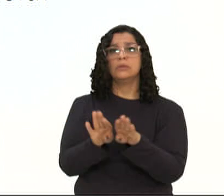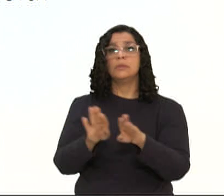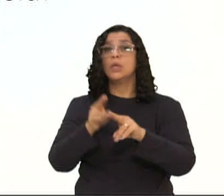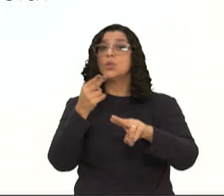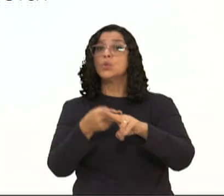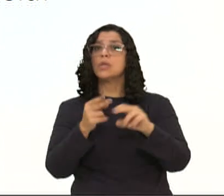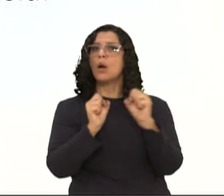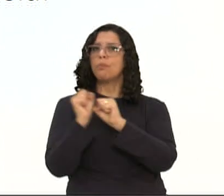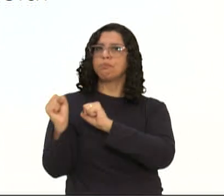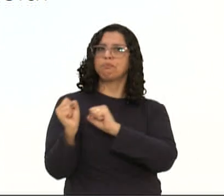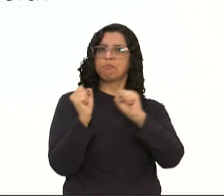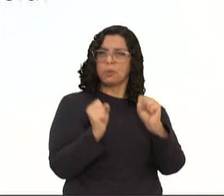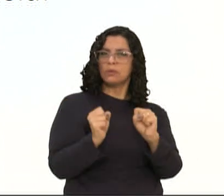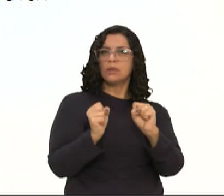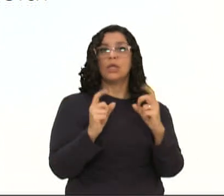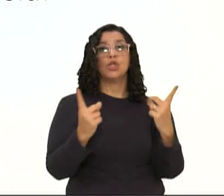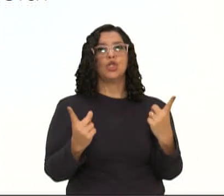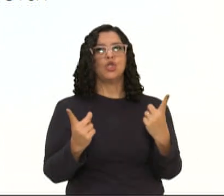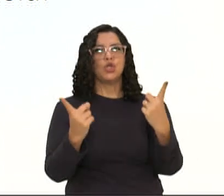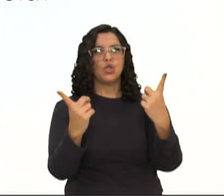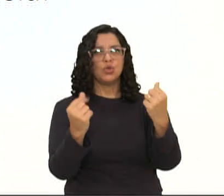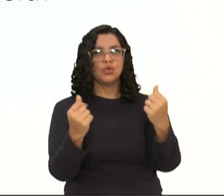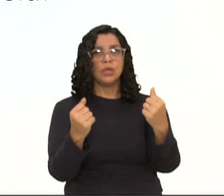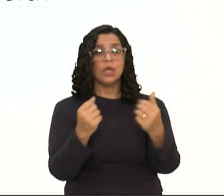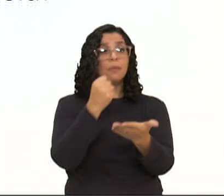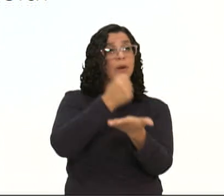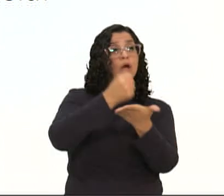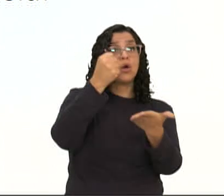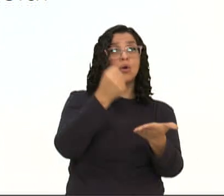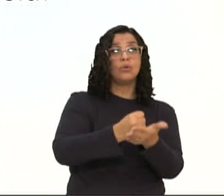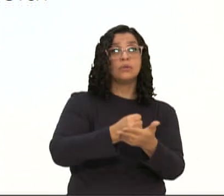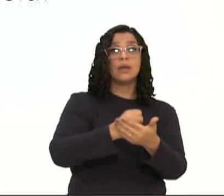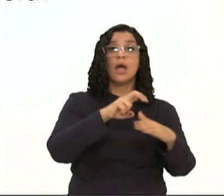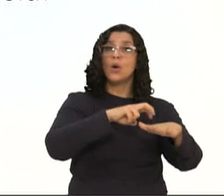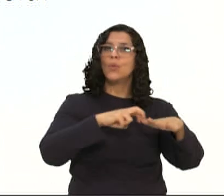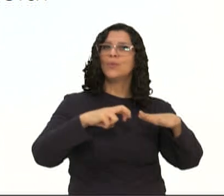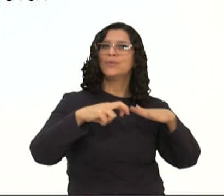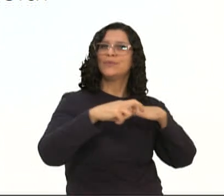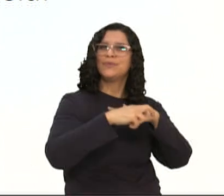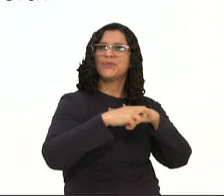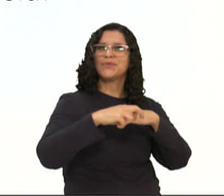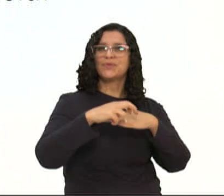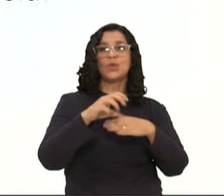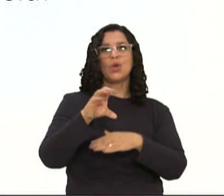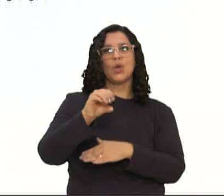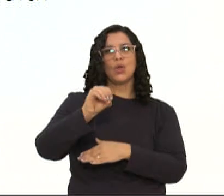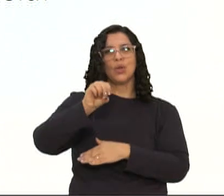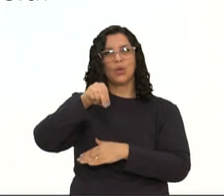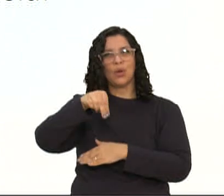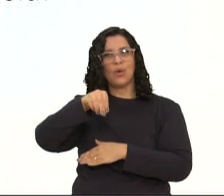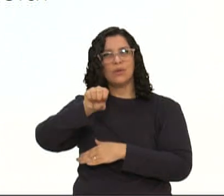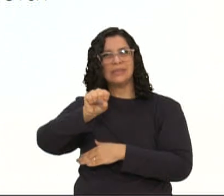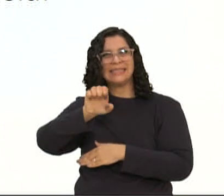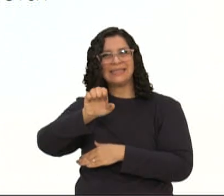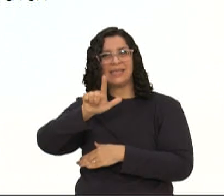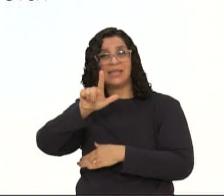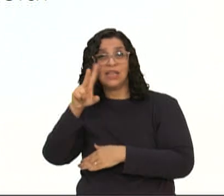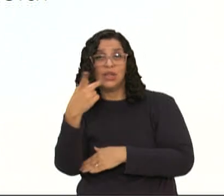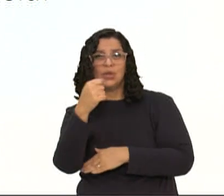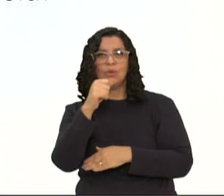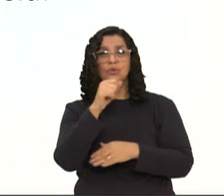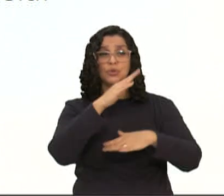seu poder e seu dinheiro para contratar um conselho de filósofos para ajudar a governar, assim ele tendo a